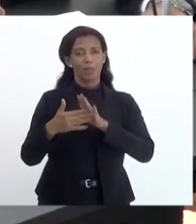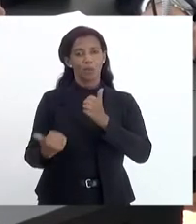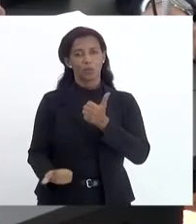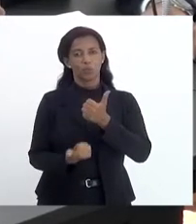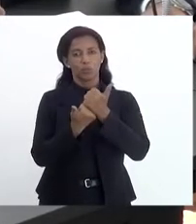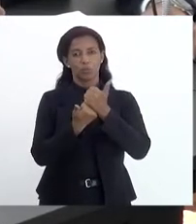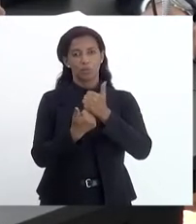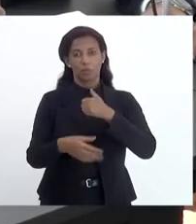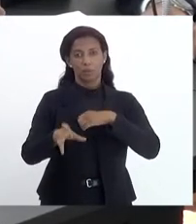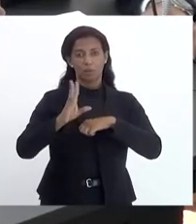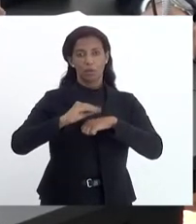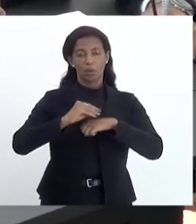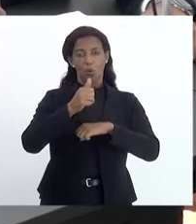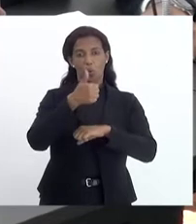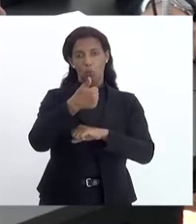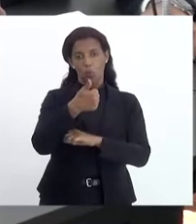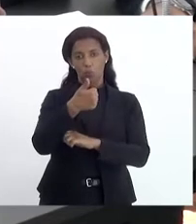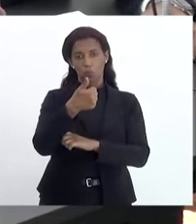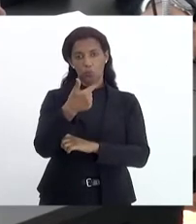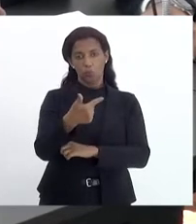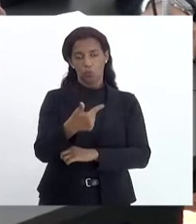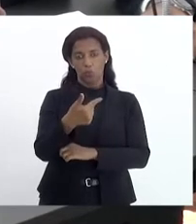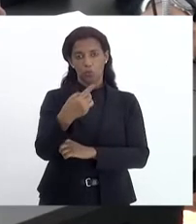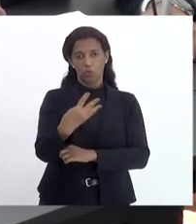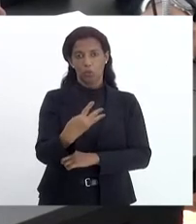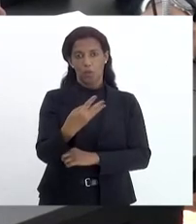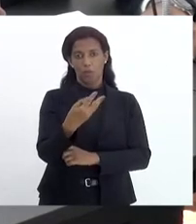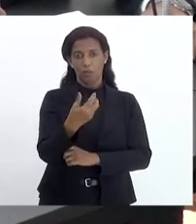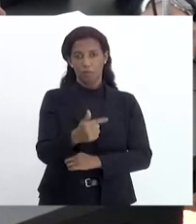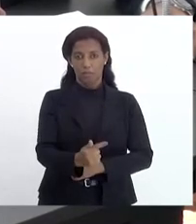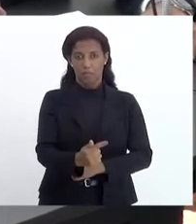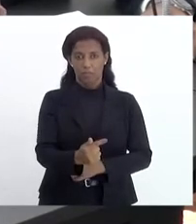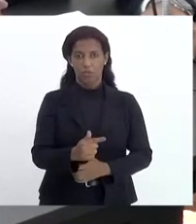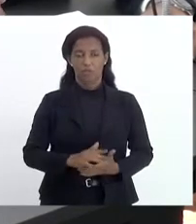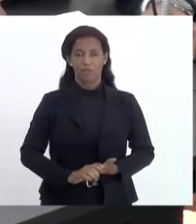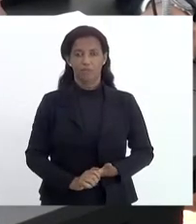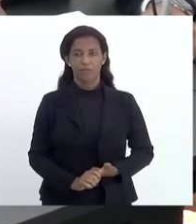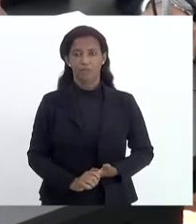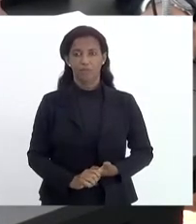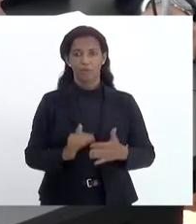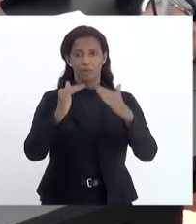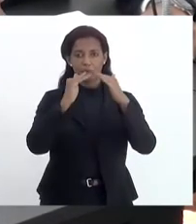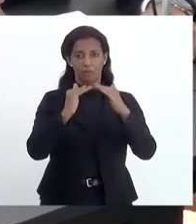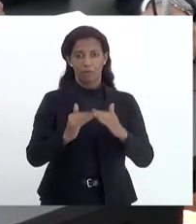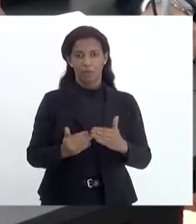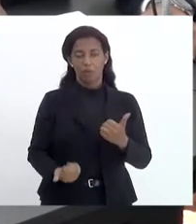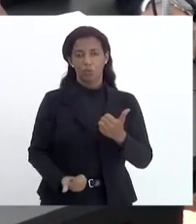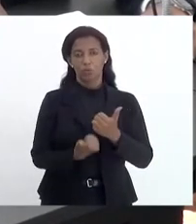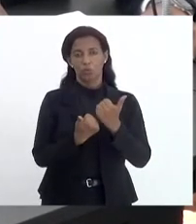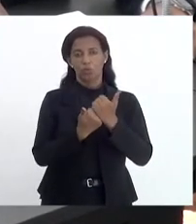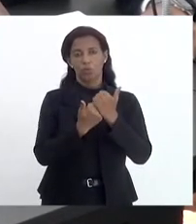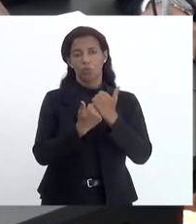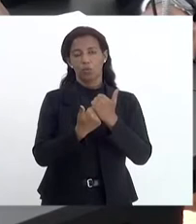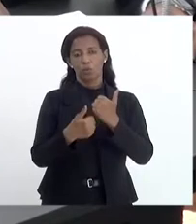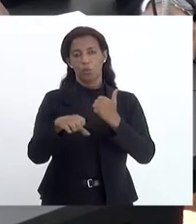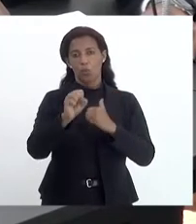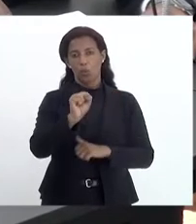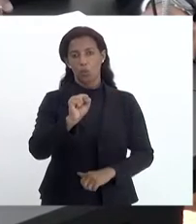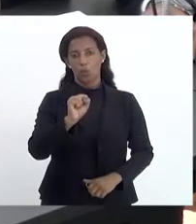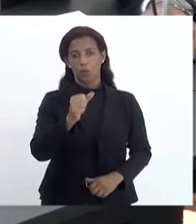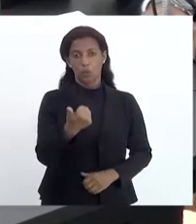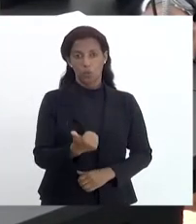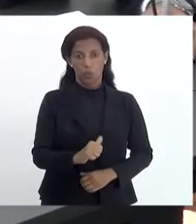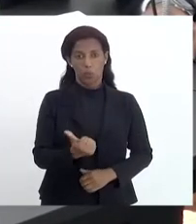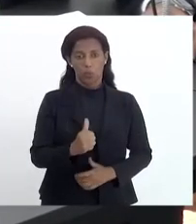submenda aglutinativas, emendas 1, 2, 4 e 7. Favorável com submenda aglutinativas, emendas 8 e